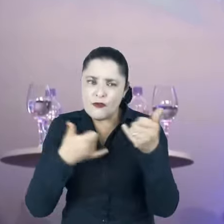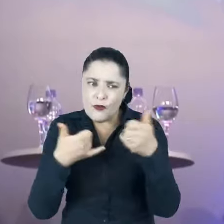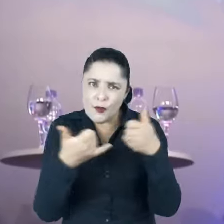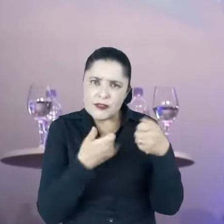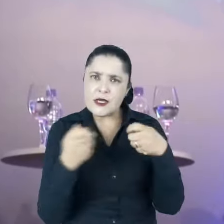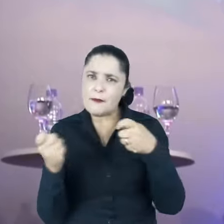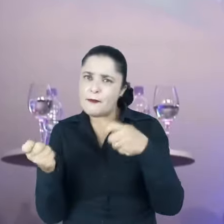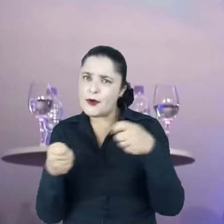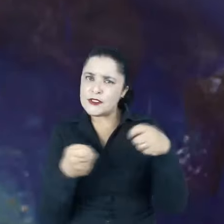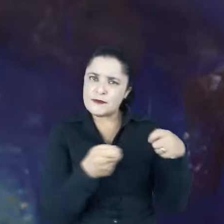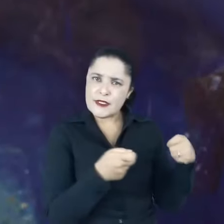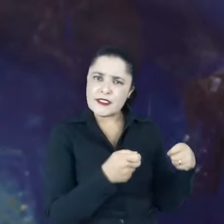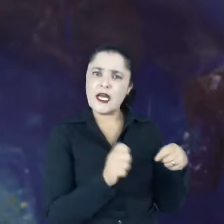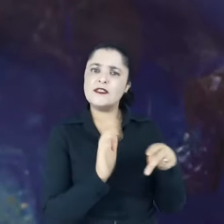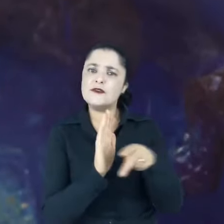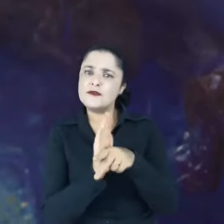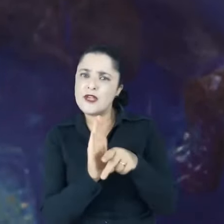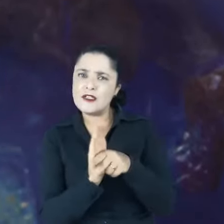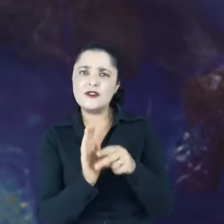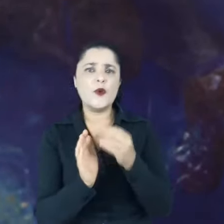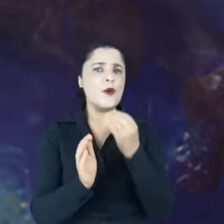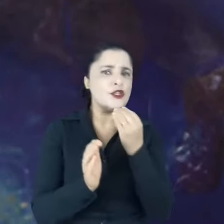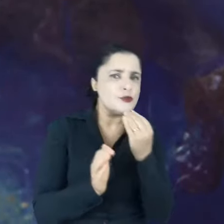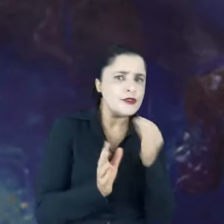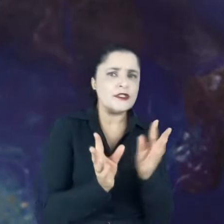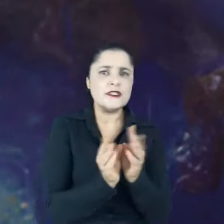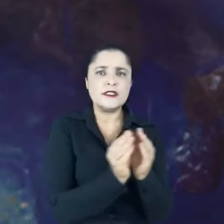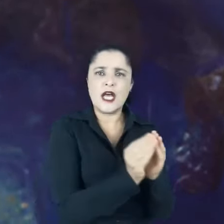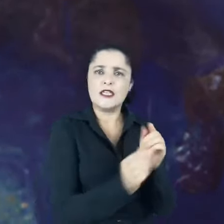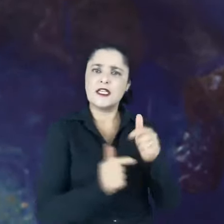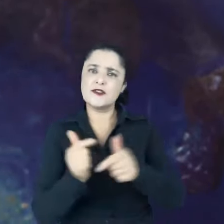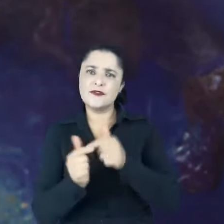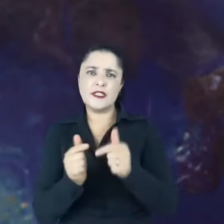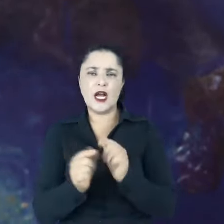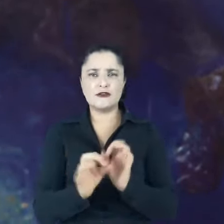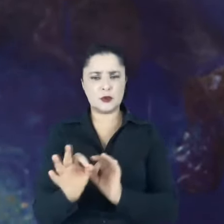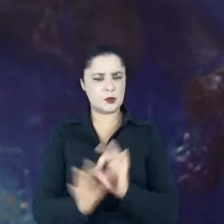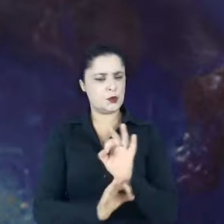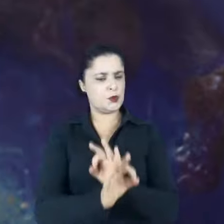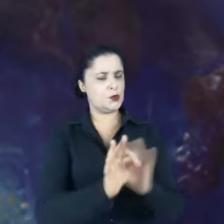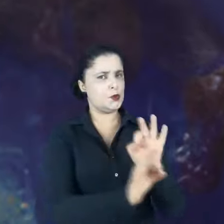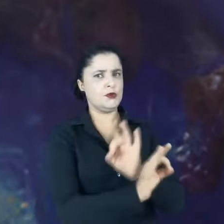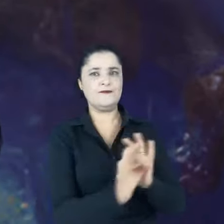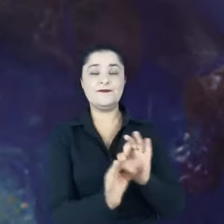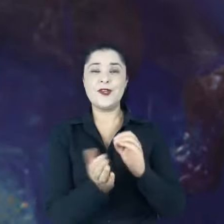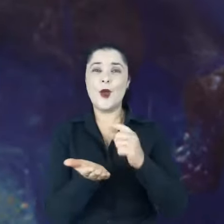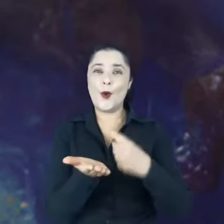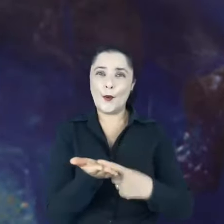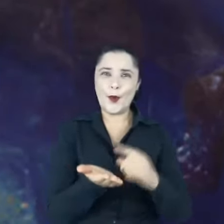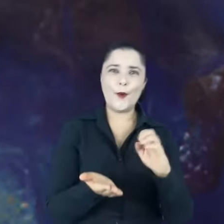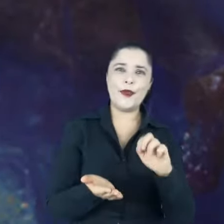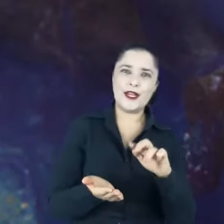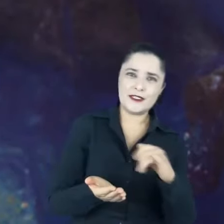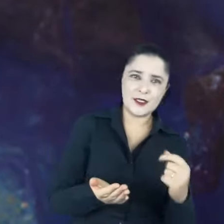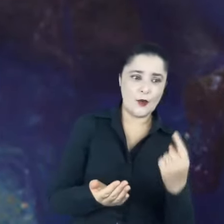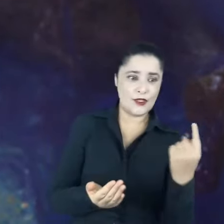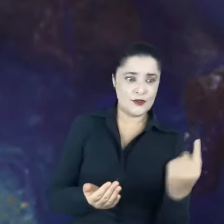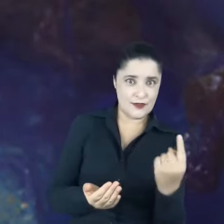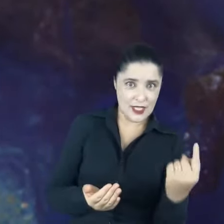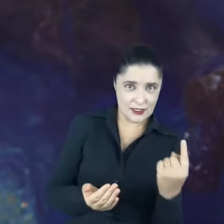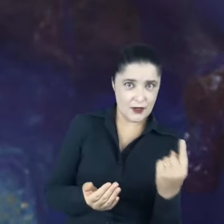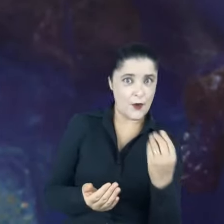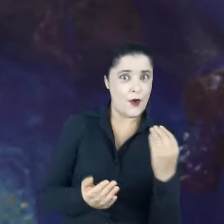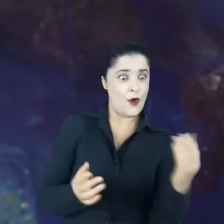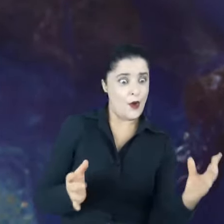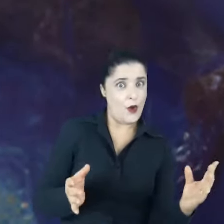de otimizar as atividades. Então, essa combinação da operação individual otimizada e